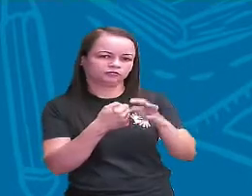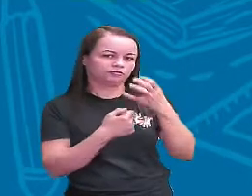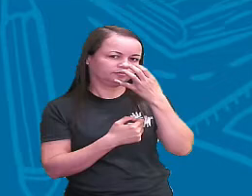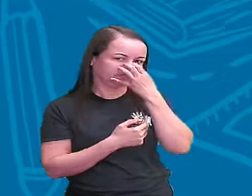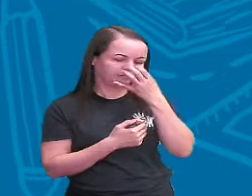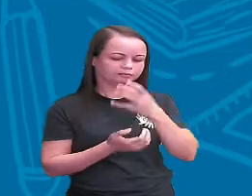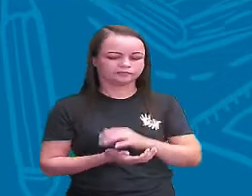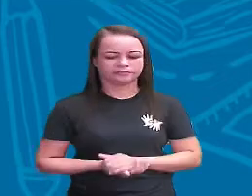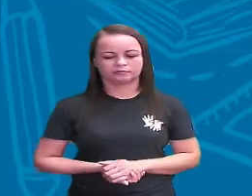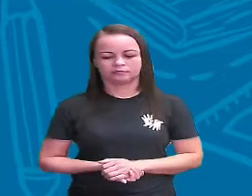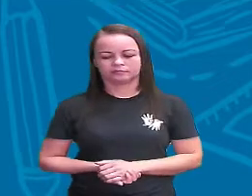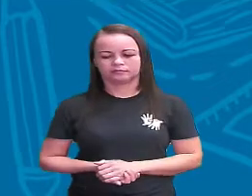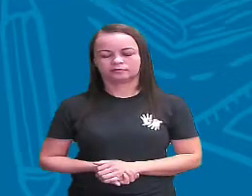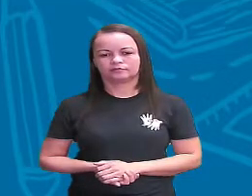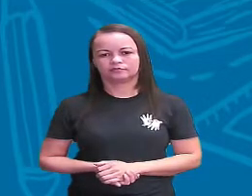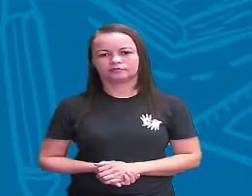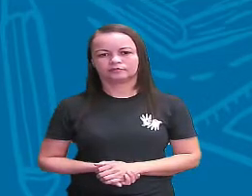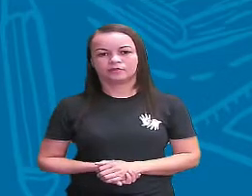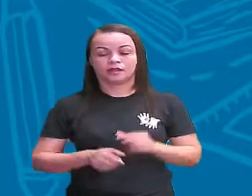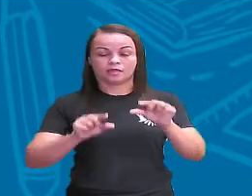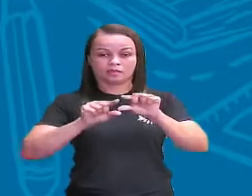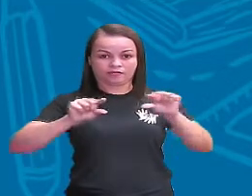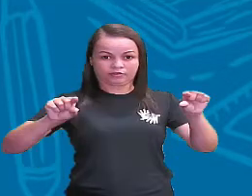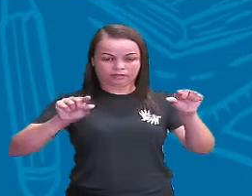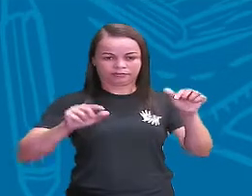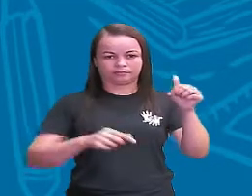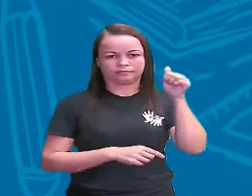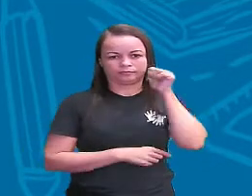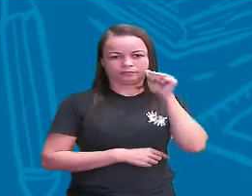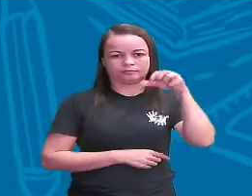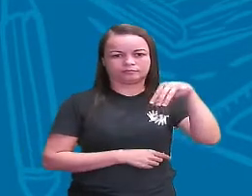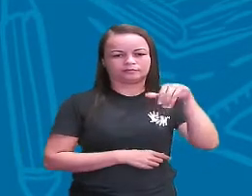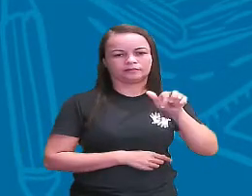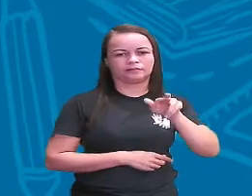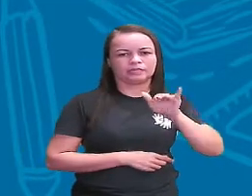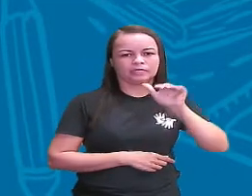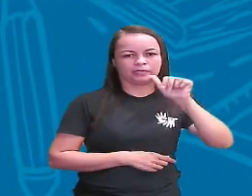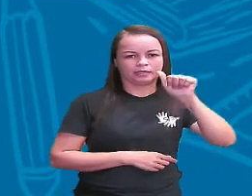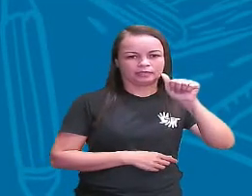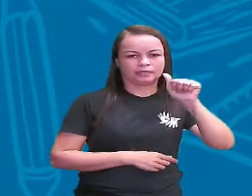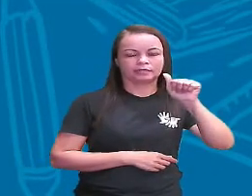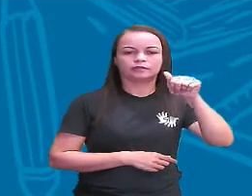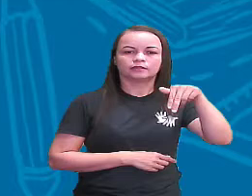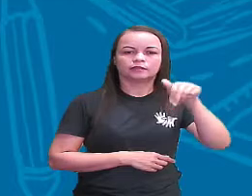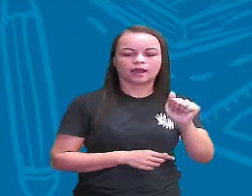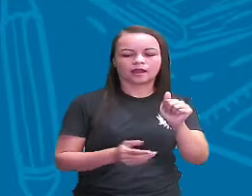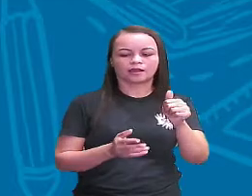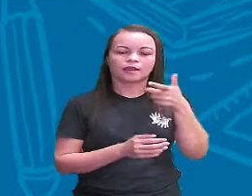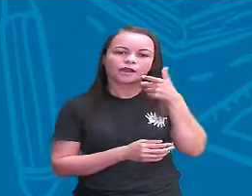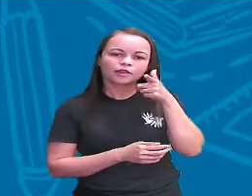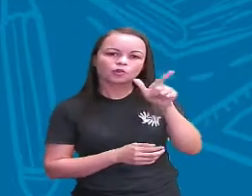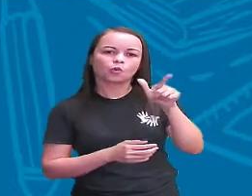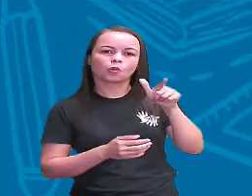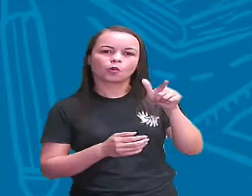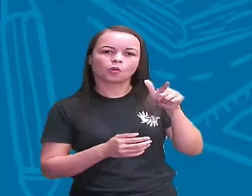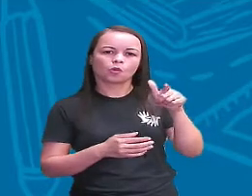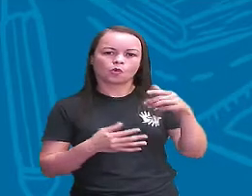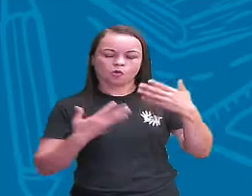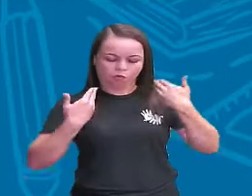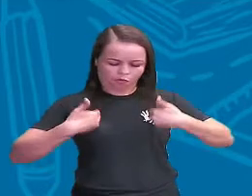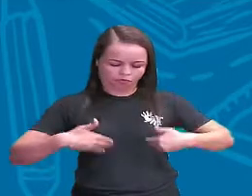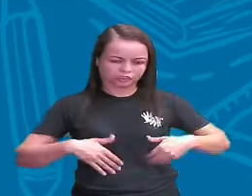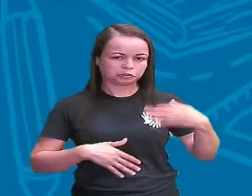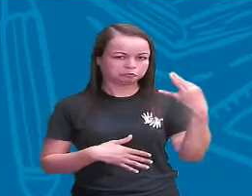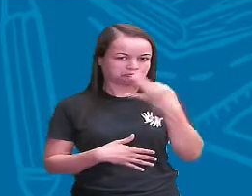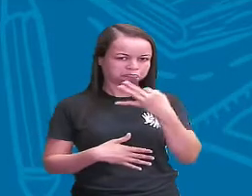cachorro. Na frase Marina ganhou um lindo vestido, temos aí o substantivo que